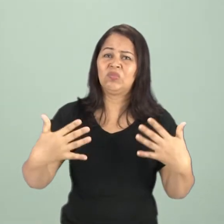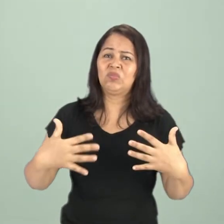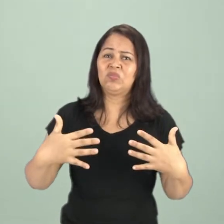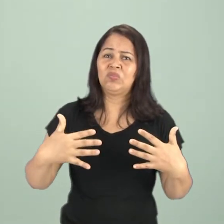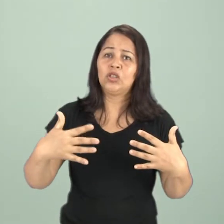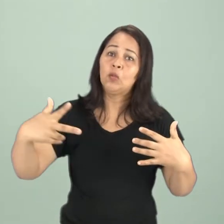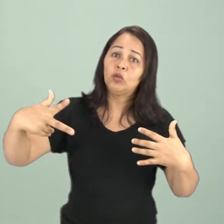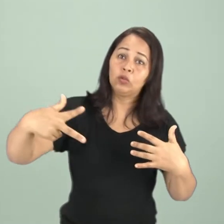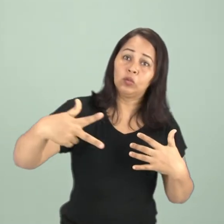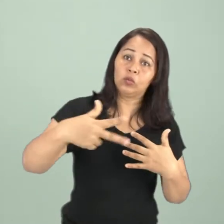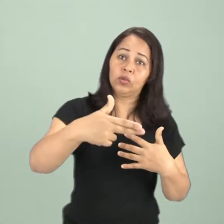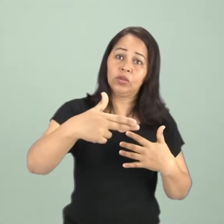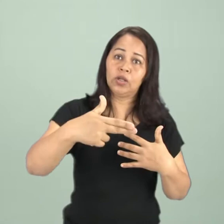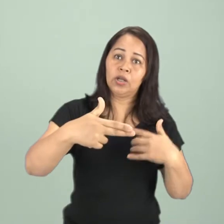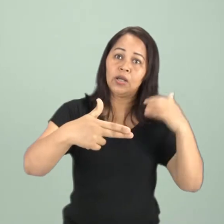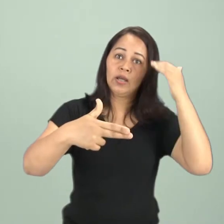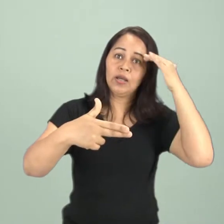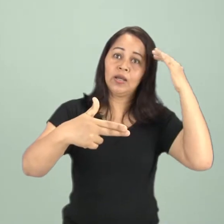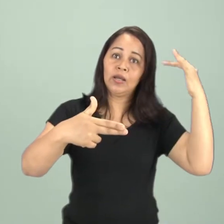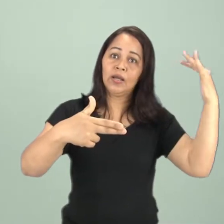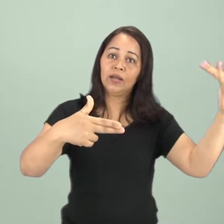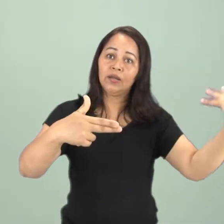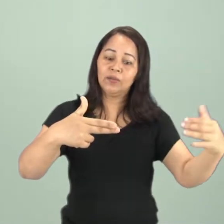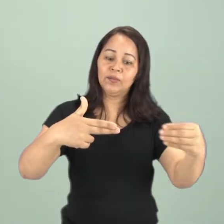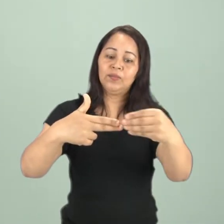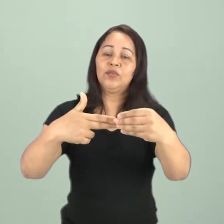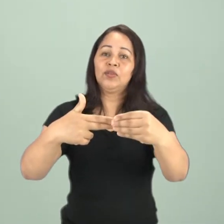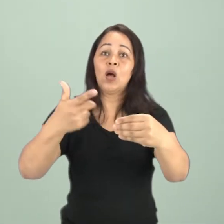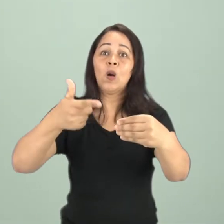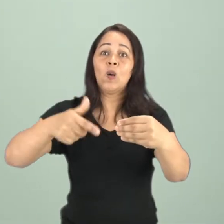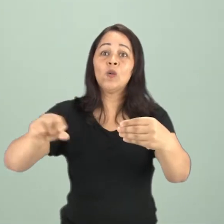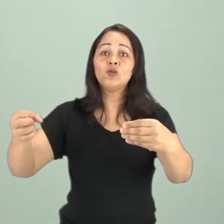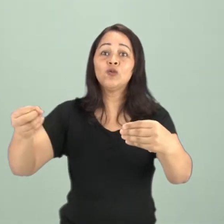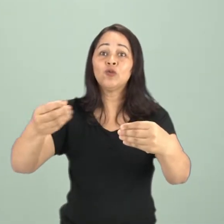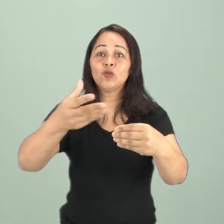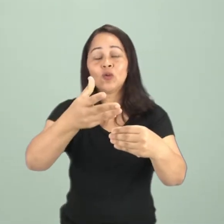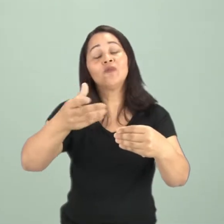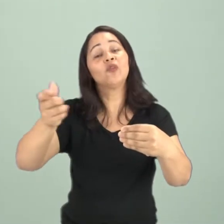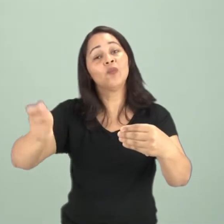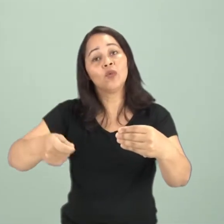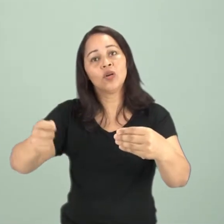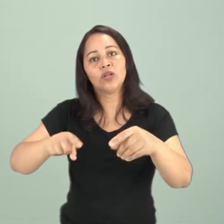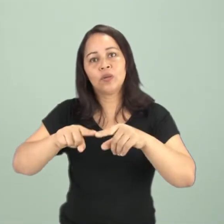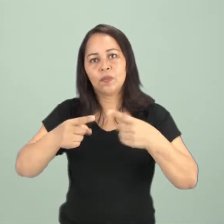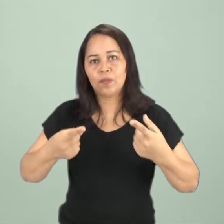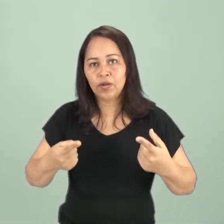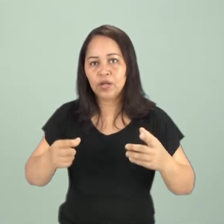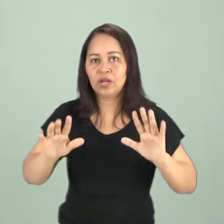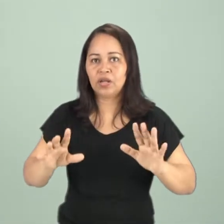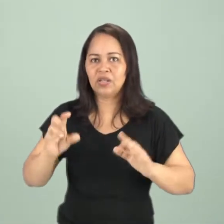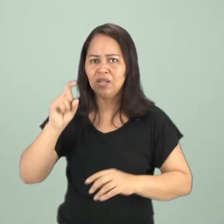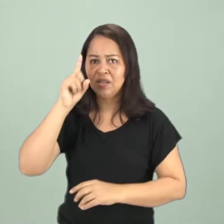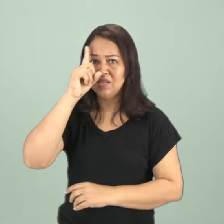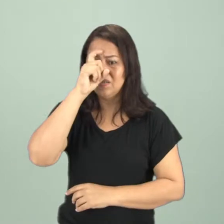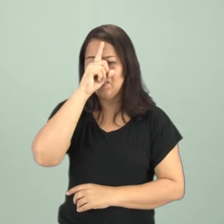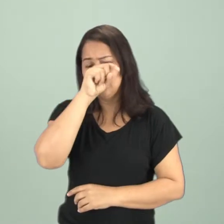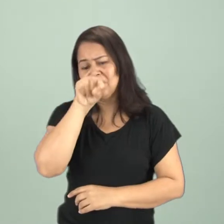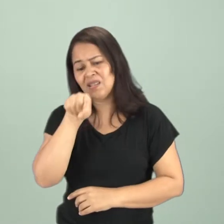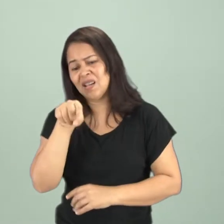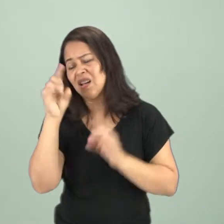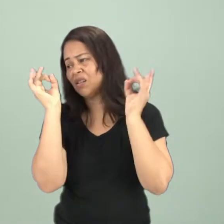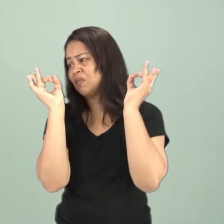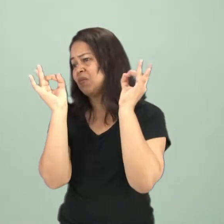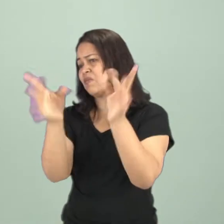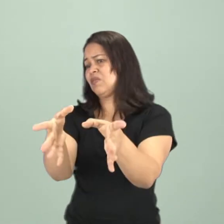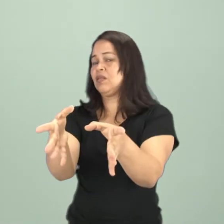você pode mudar o seu projeto de vida a partir do momento que você não tenha mais esse sonho. Mas você não pode usar dificuldades como desculpa para desistir